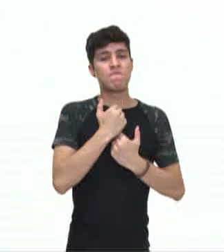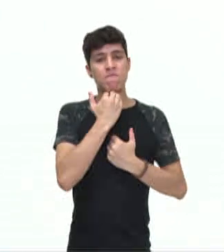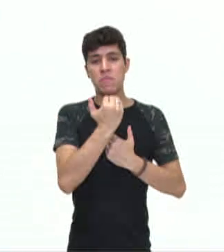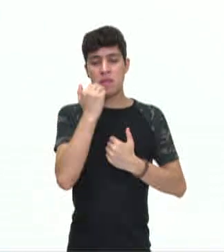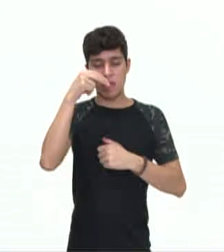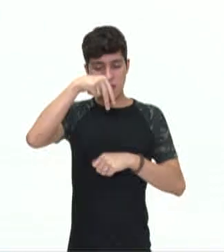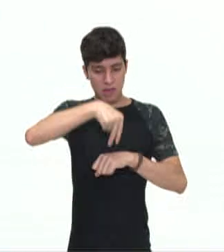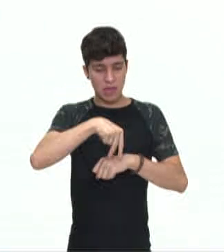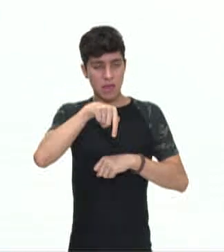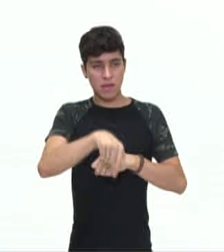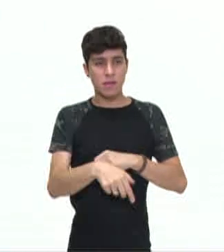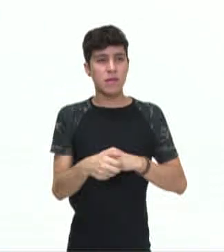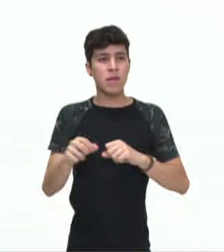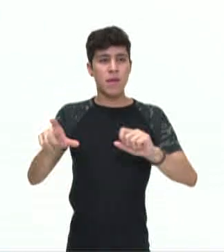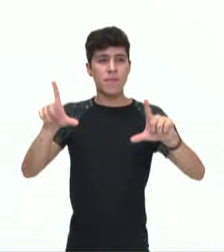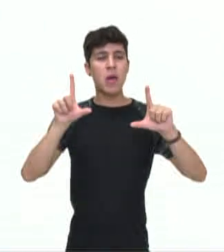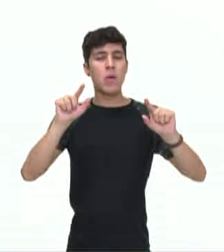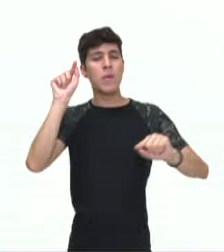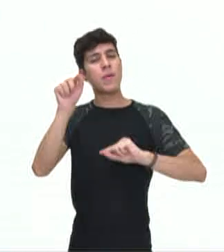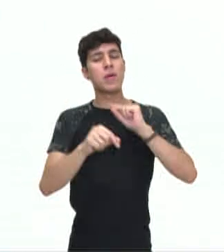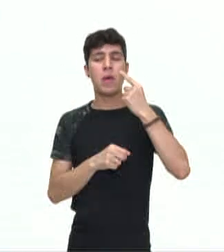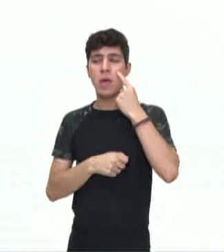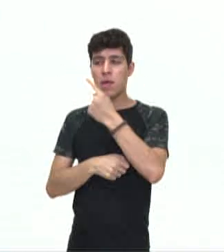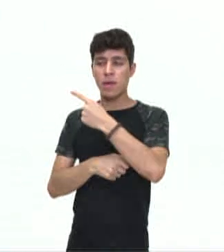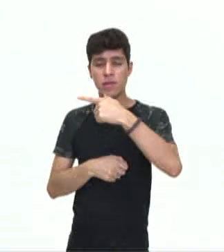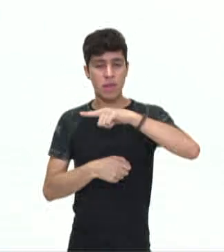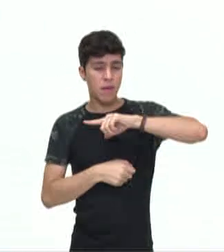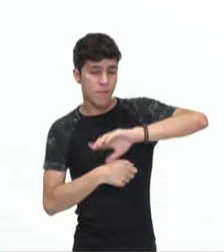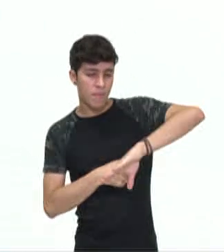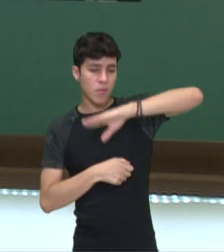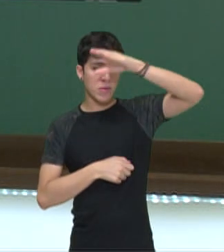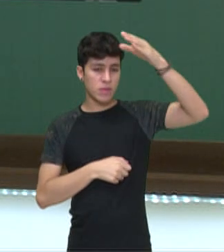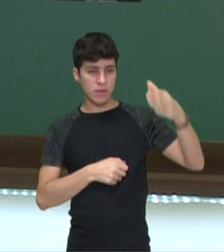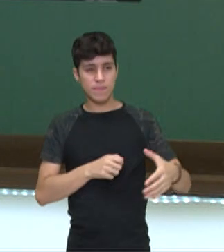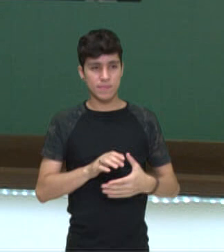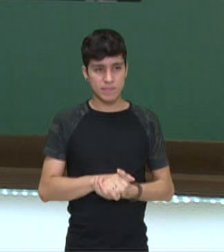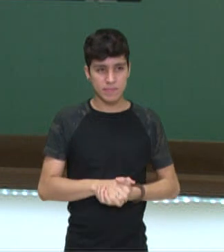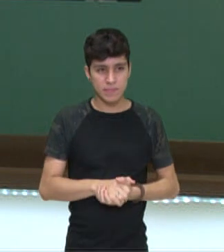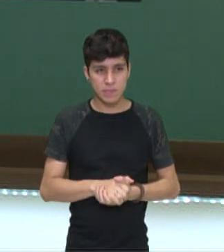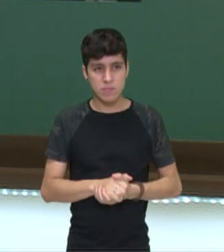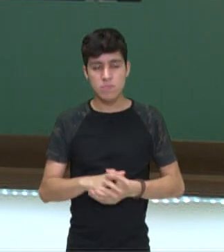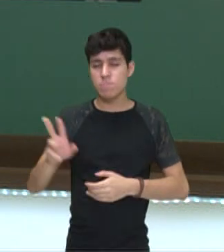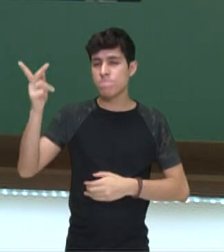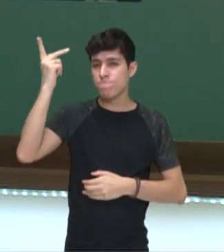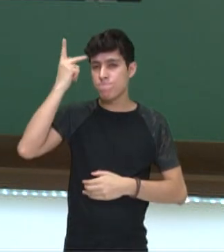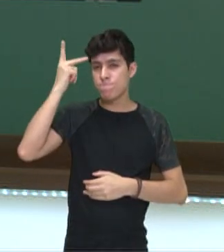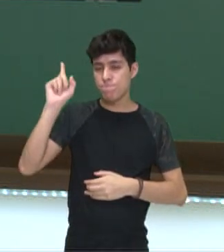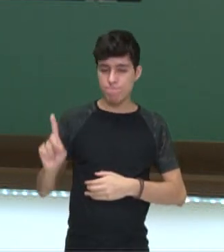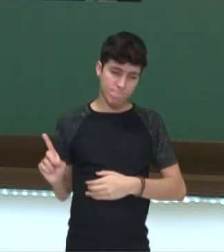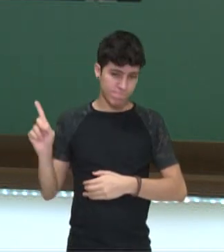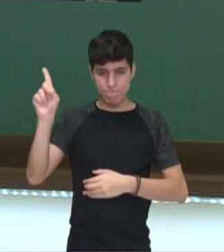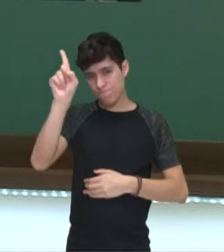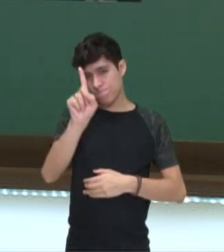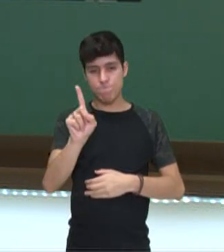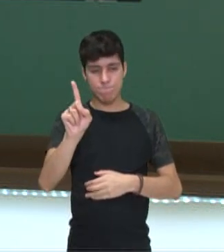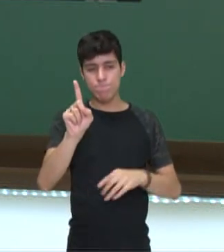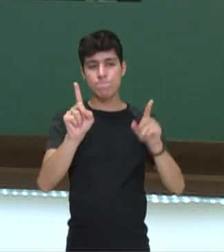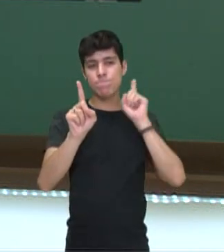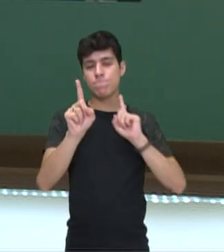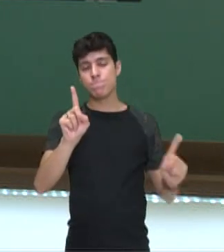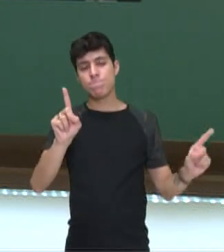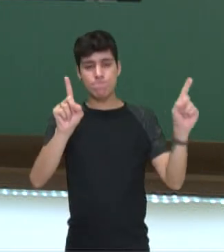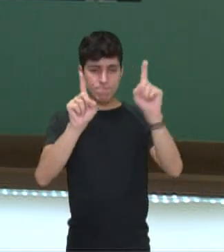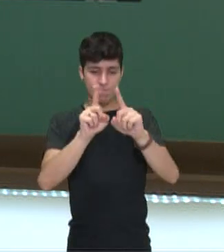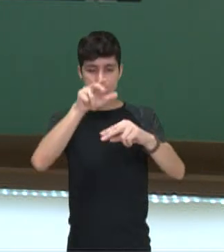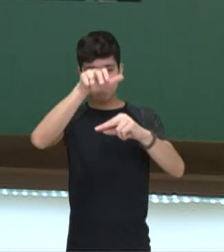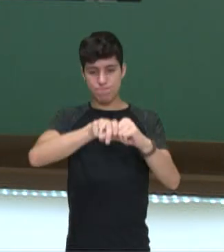nessa imagem, o que você tem? Você tem uma montanha, você tem, num lado, São Paulo, no outro lado, Minas Gerais, e a cadeira